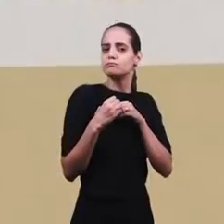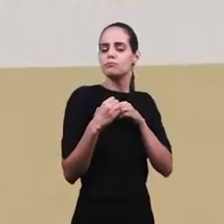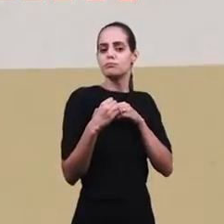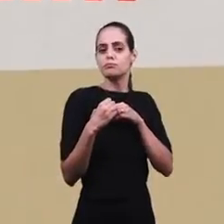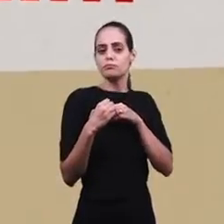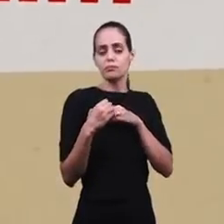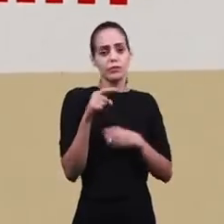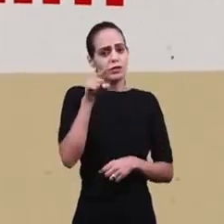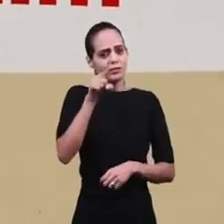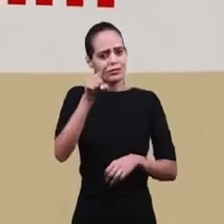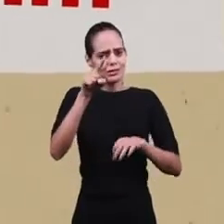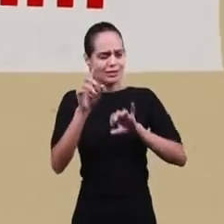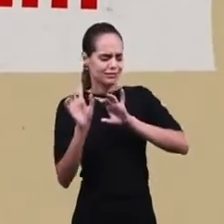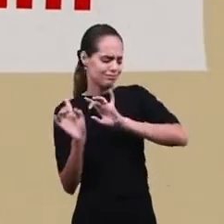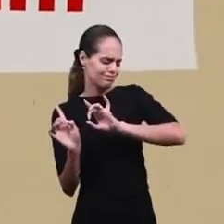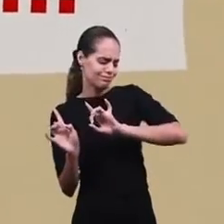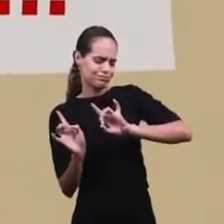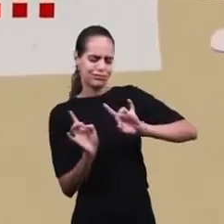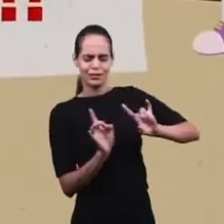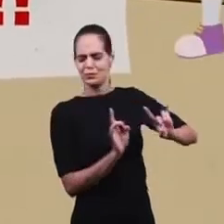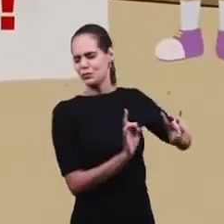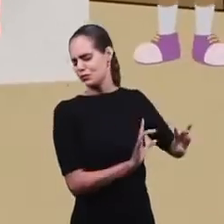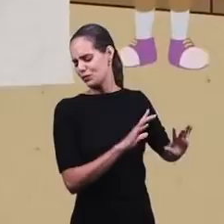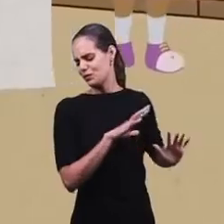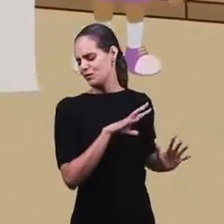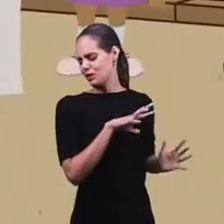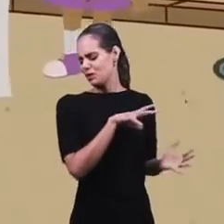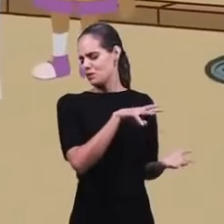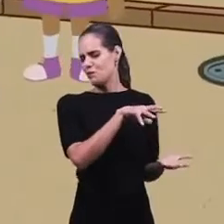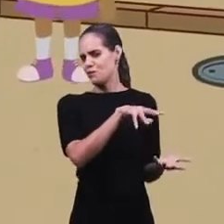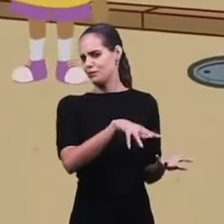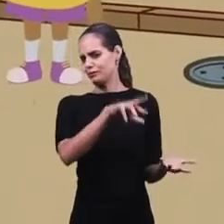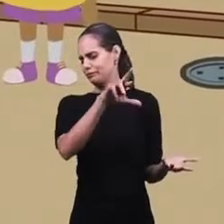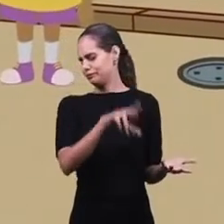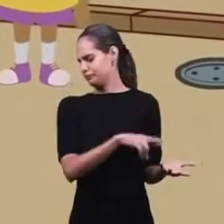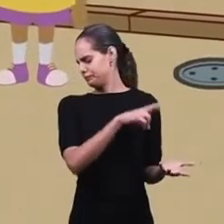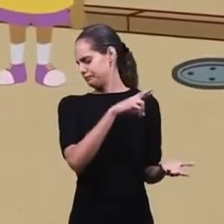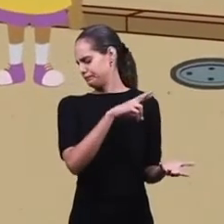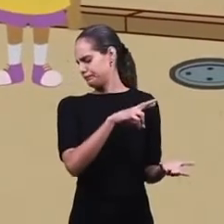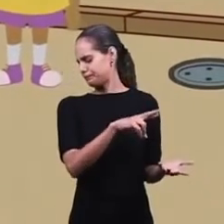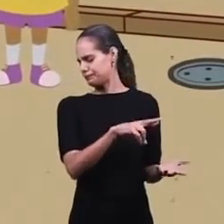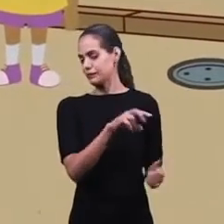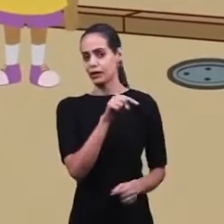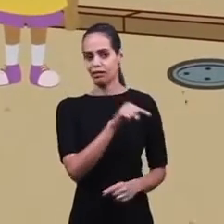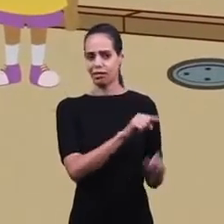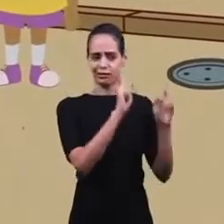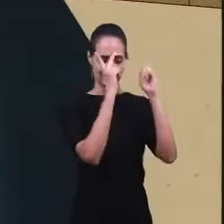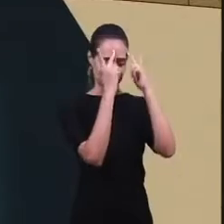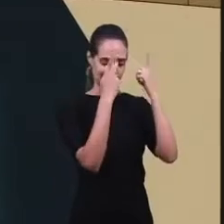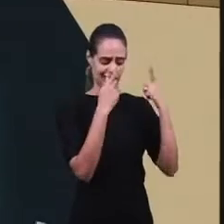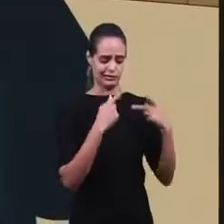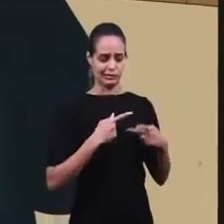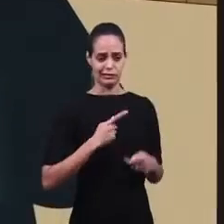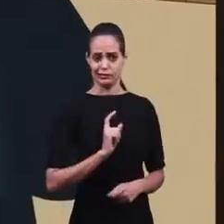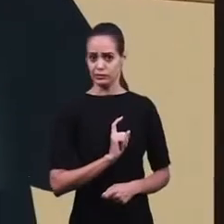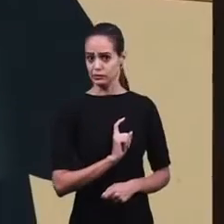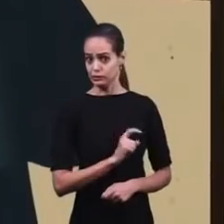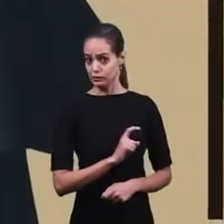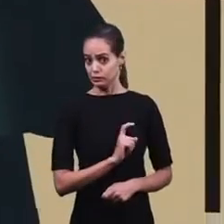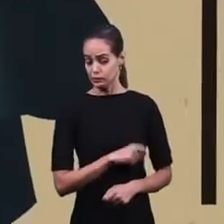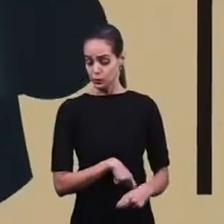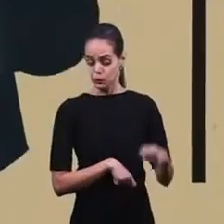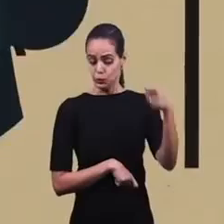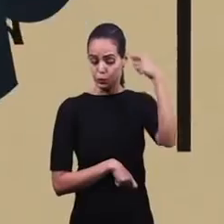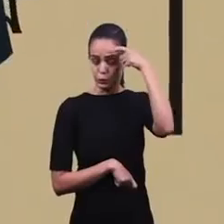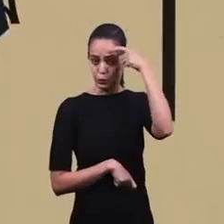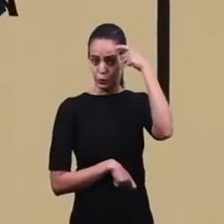Deixa o ímpio seu caminho, e o homem